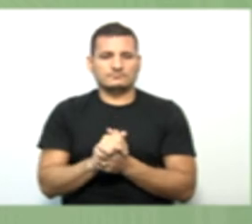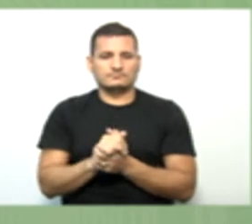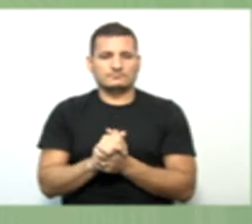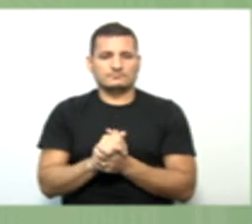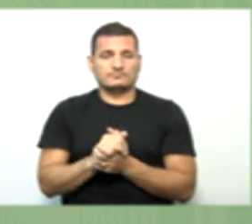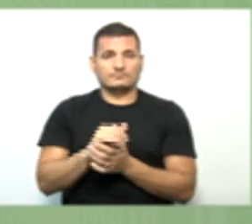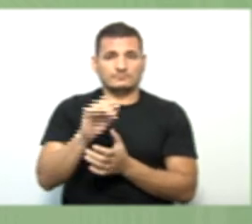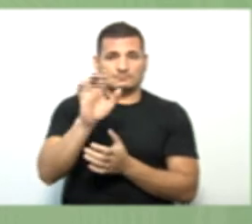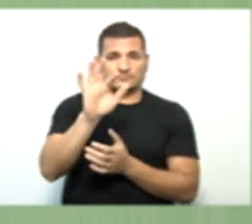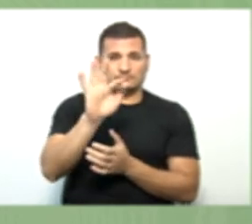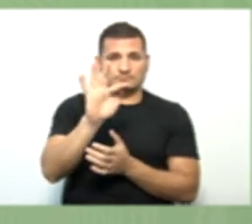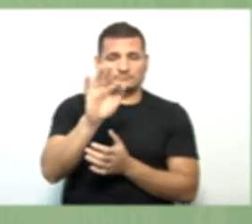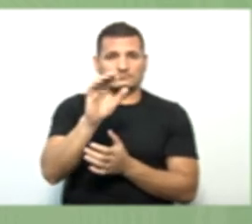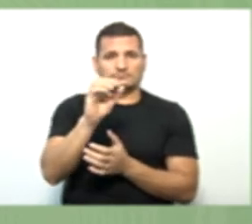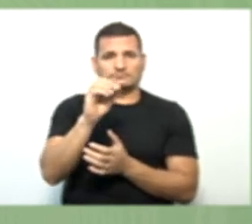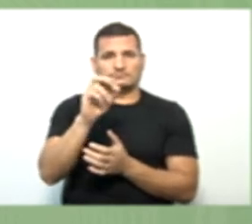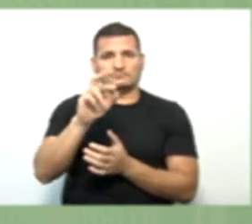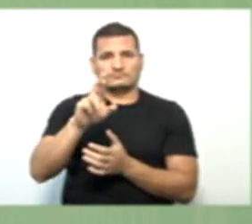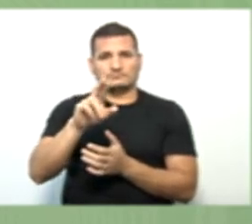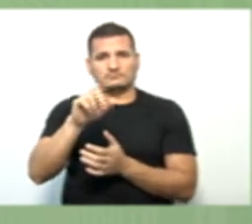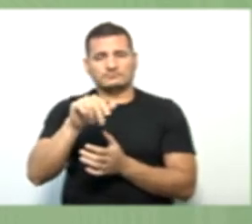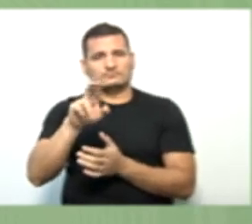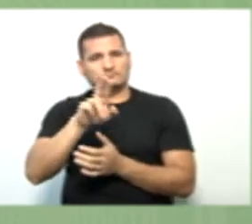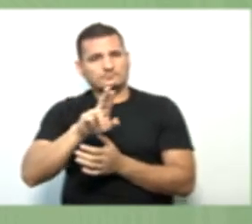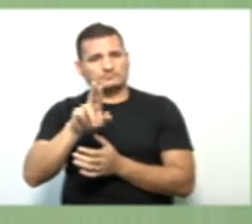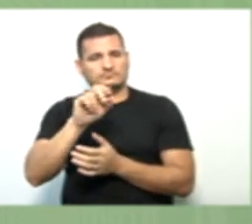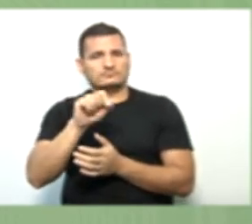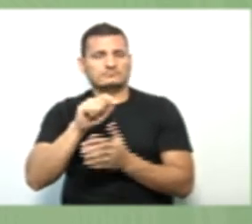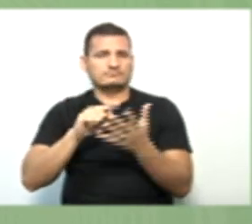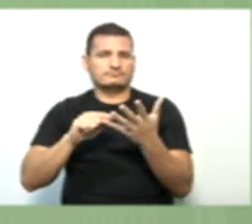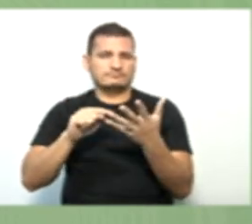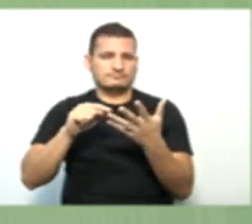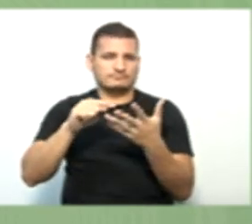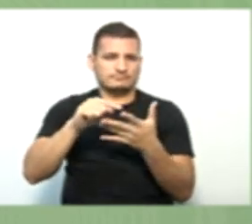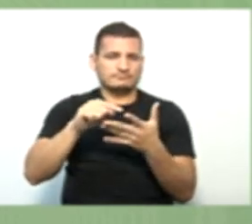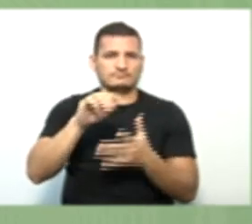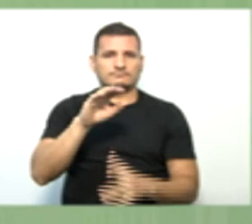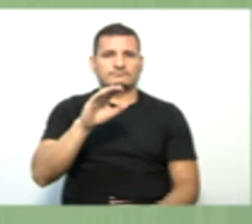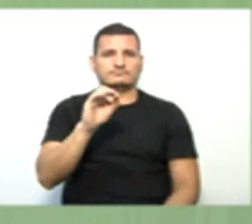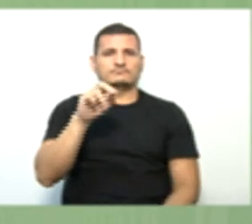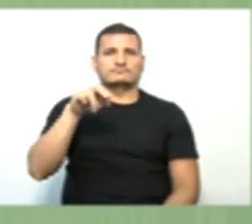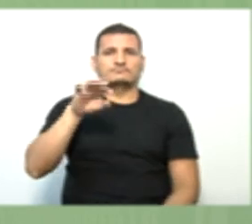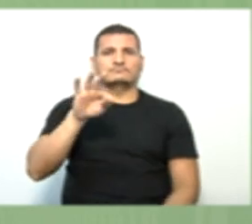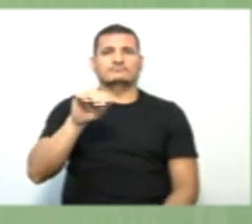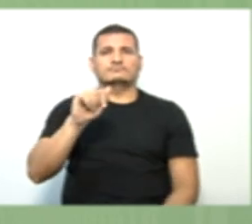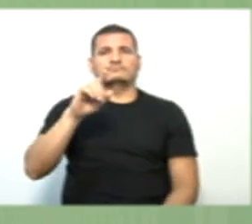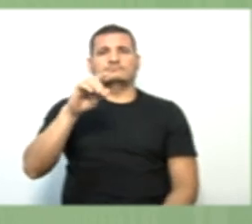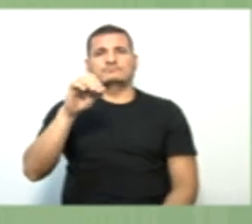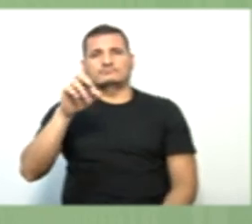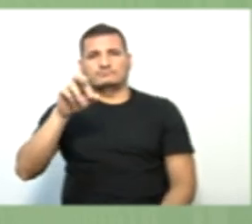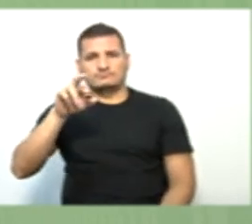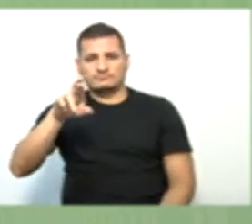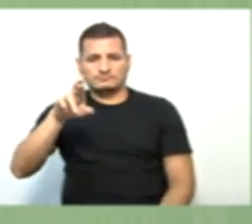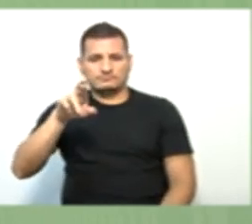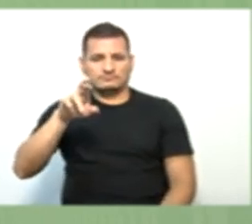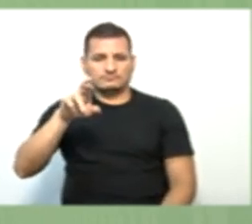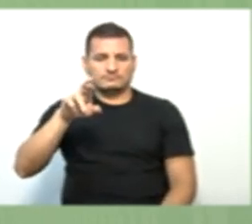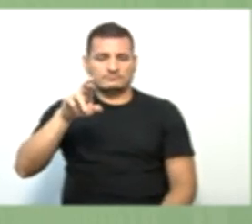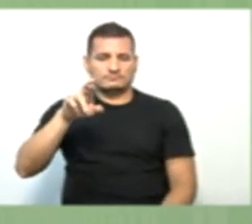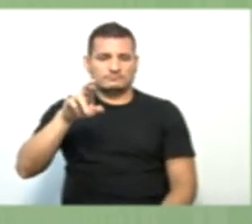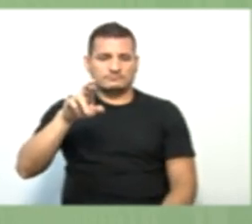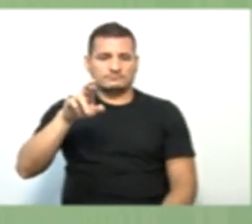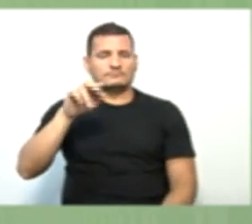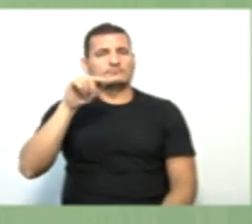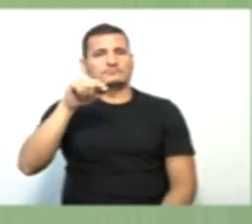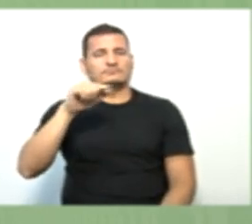é utilizado como um contador, né? Associado a ele nós temos uma expressão que